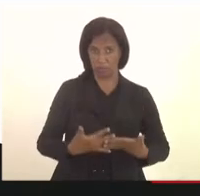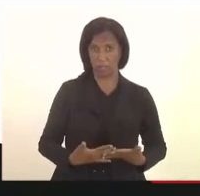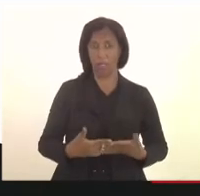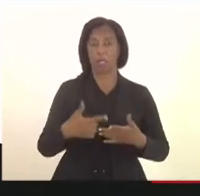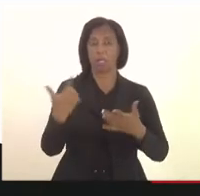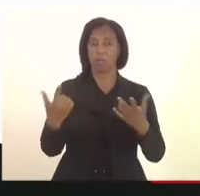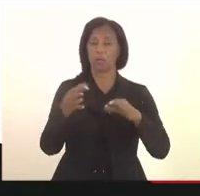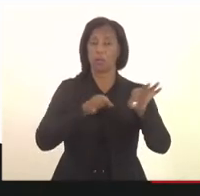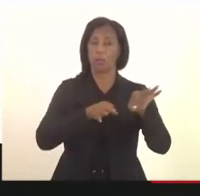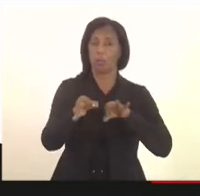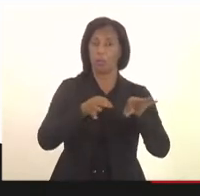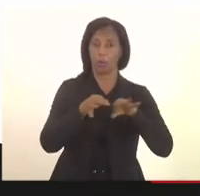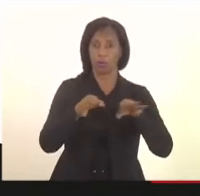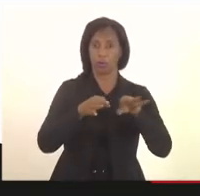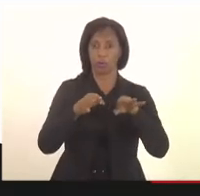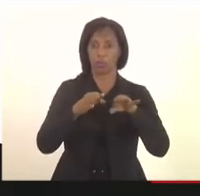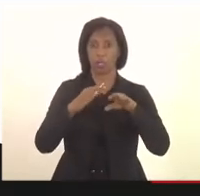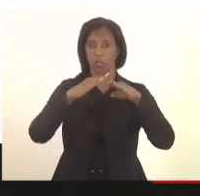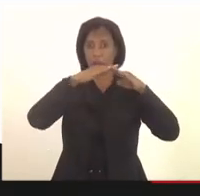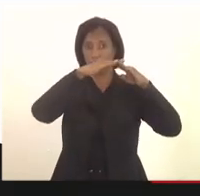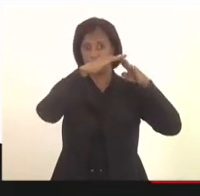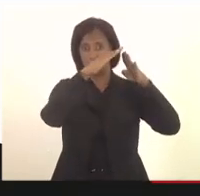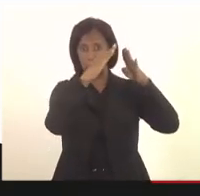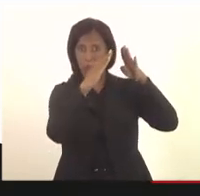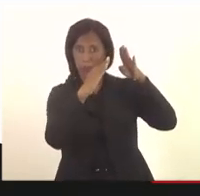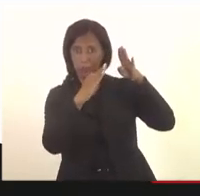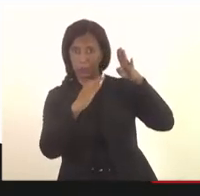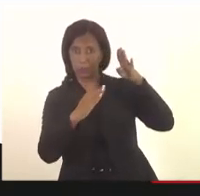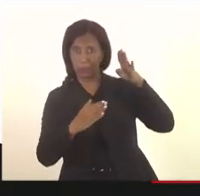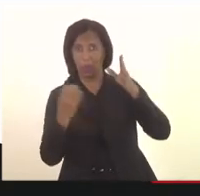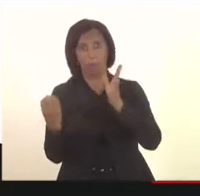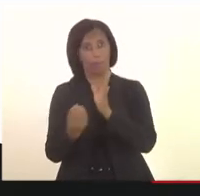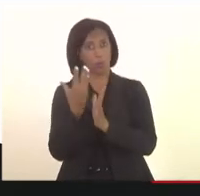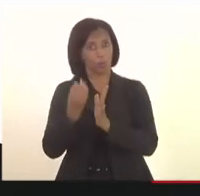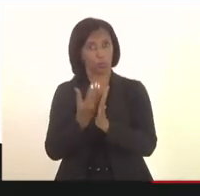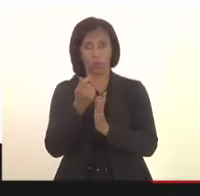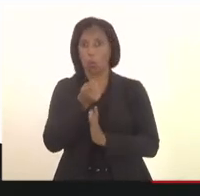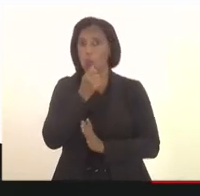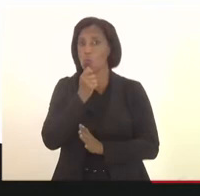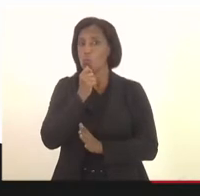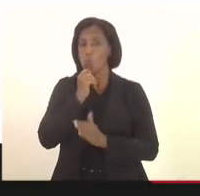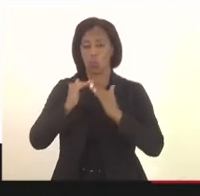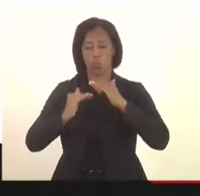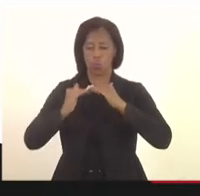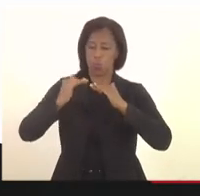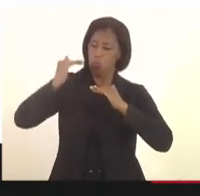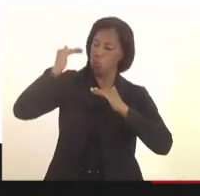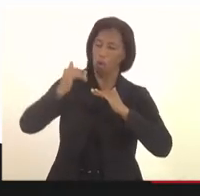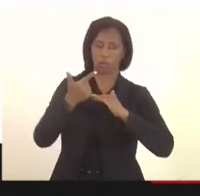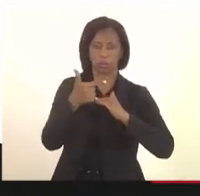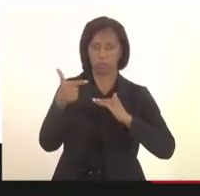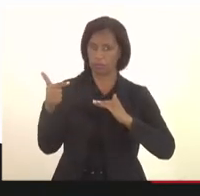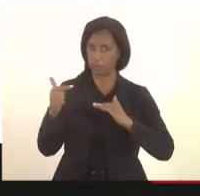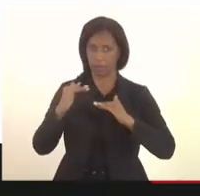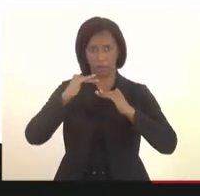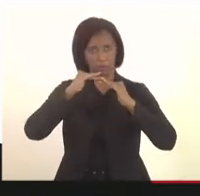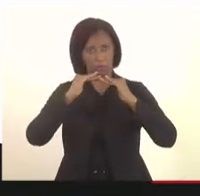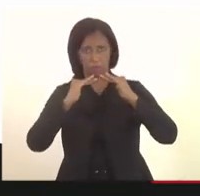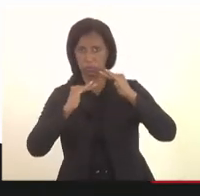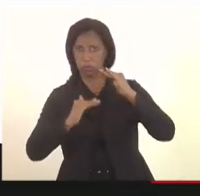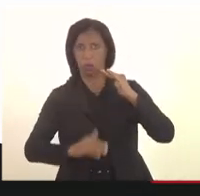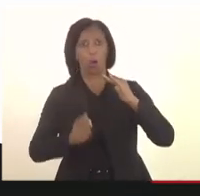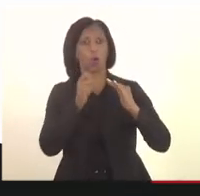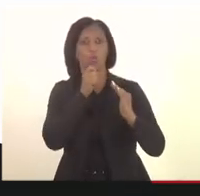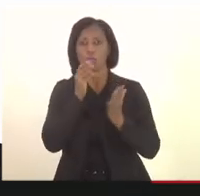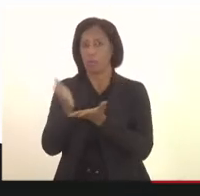que já se encontra numa curva em declínio de produção, não foi alcançada a produção prevista na RAMP 12 de 2014, então não